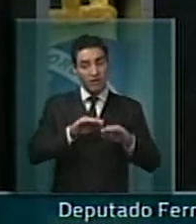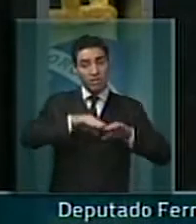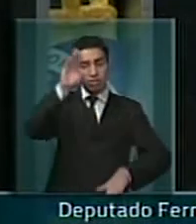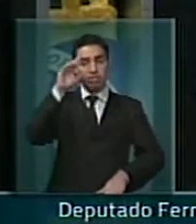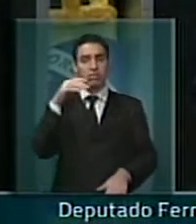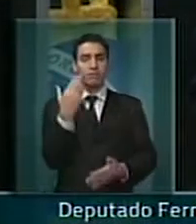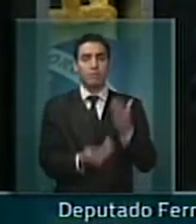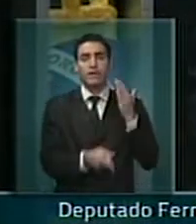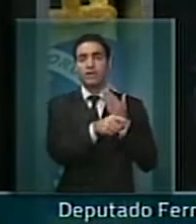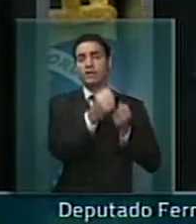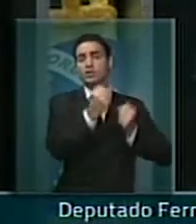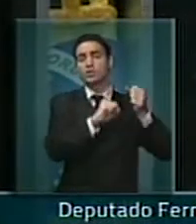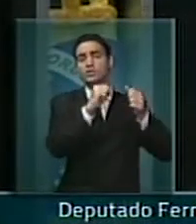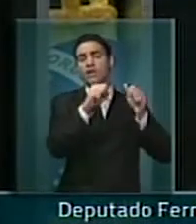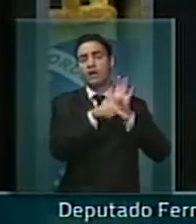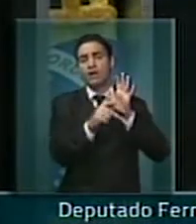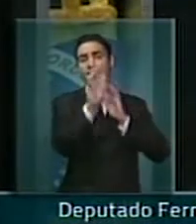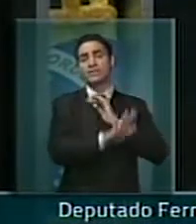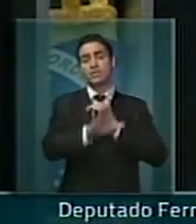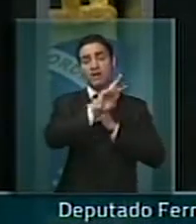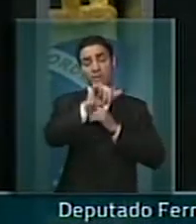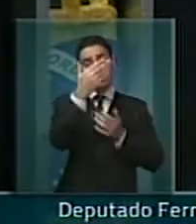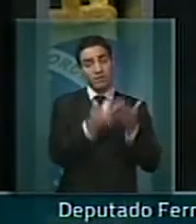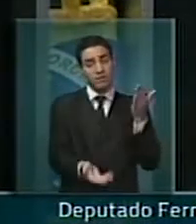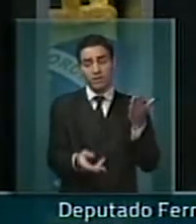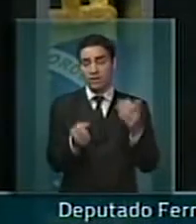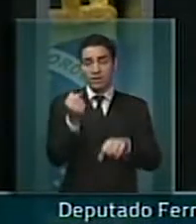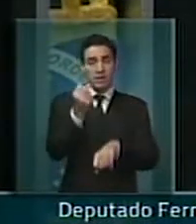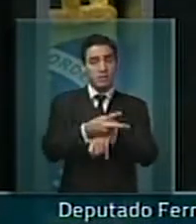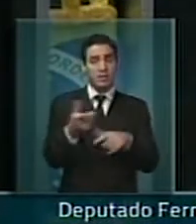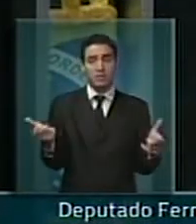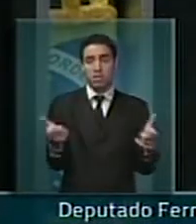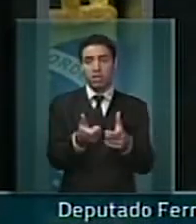indústria nacional e desequilibrar o tema dos empregos.